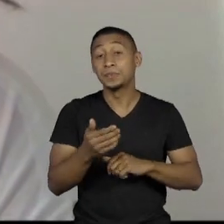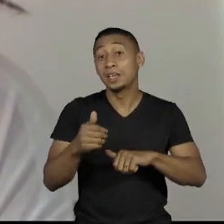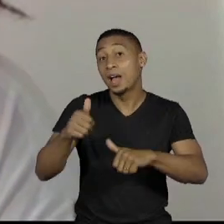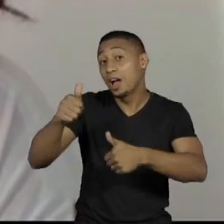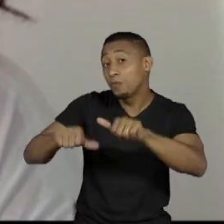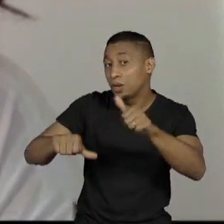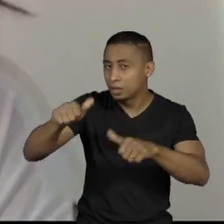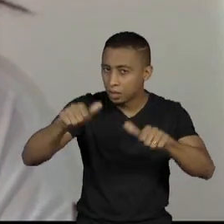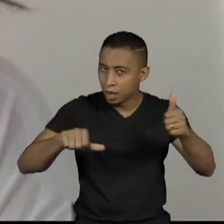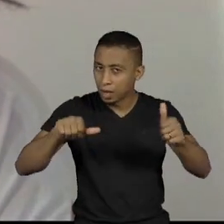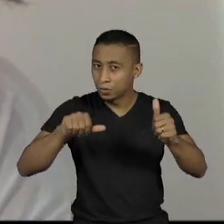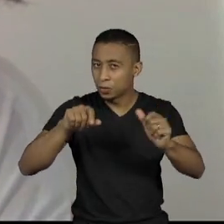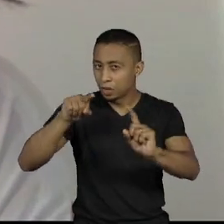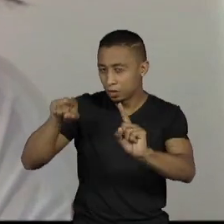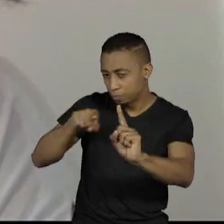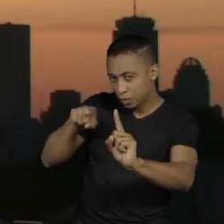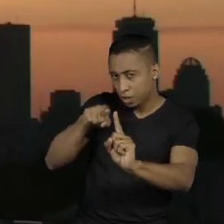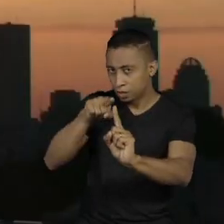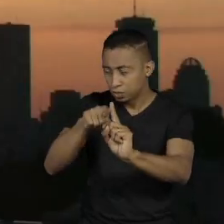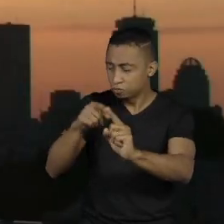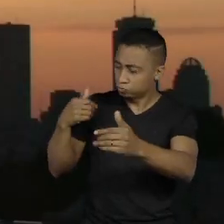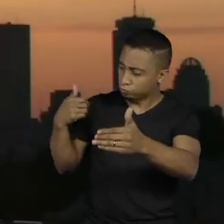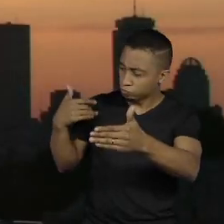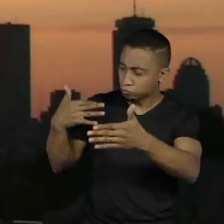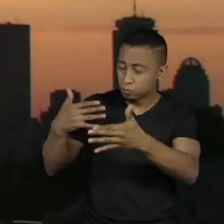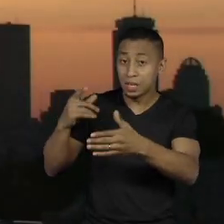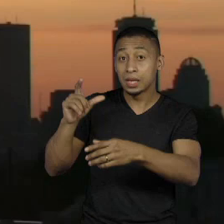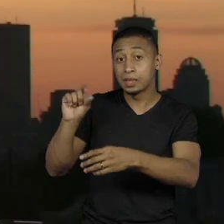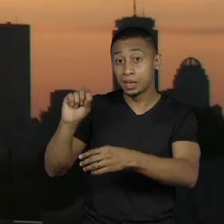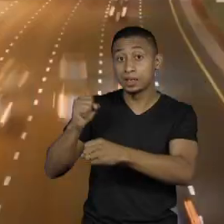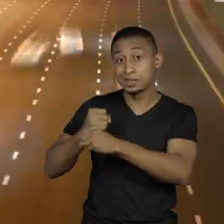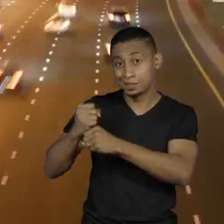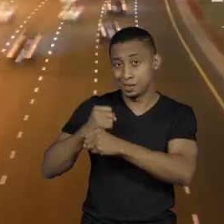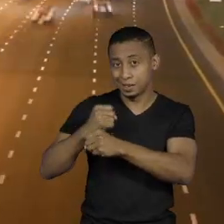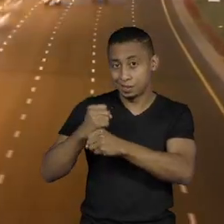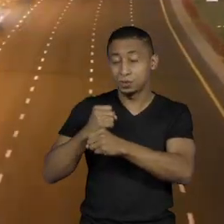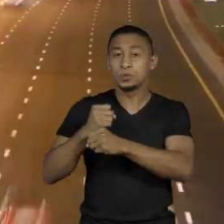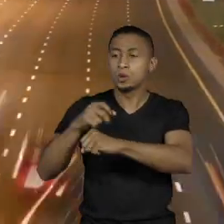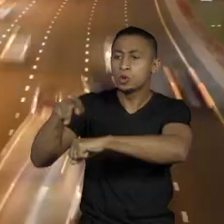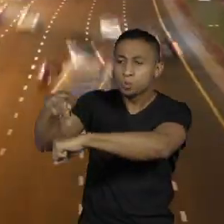as metas dos últimos 10 anos, o que foi alcançado